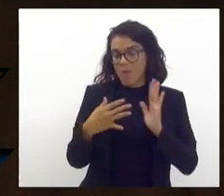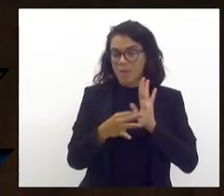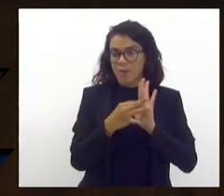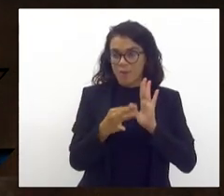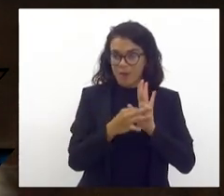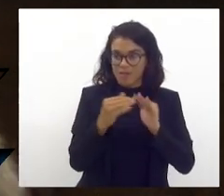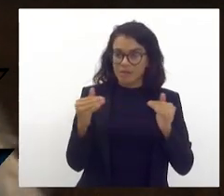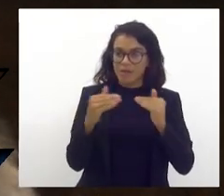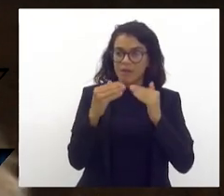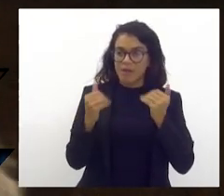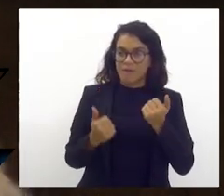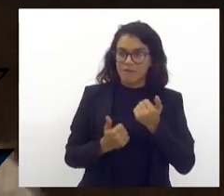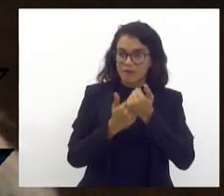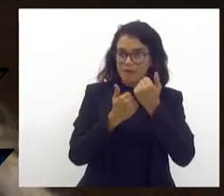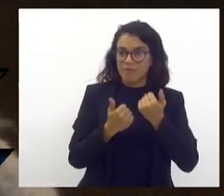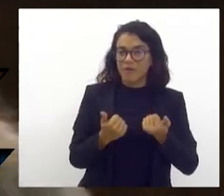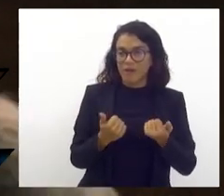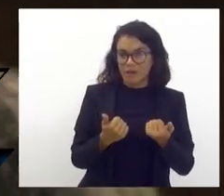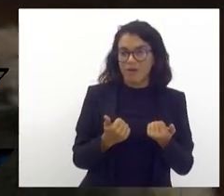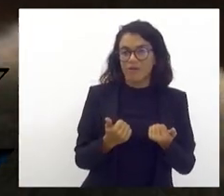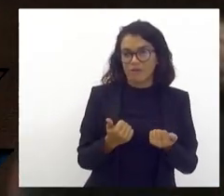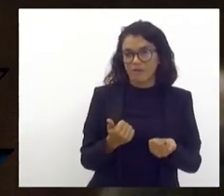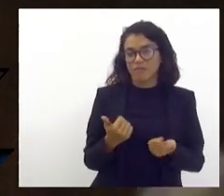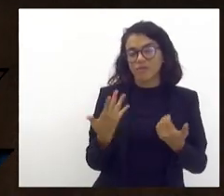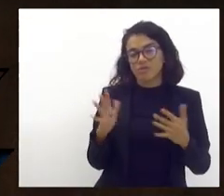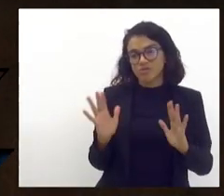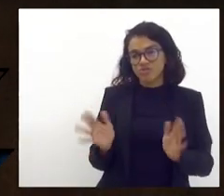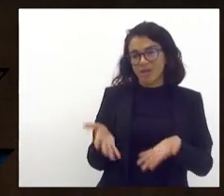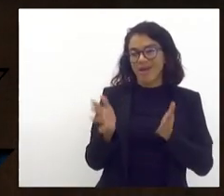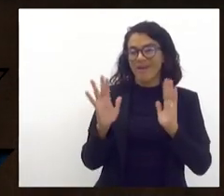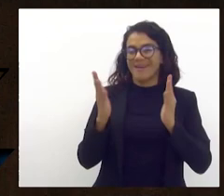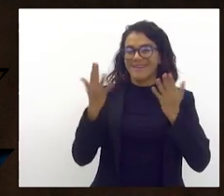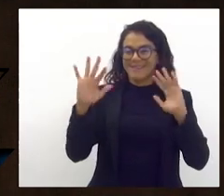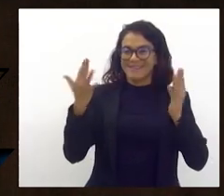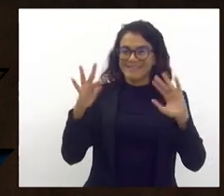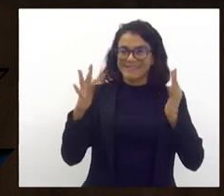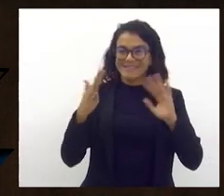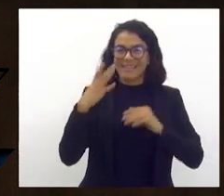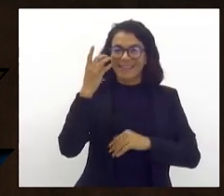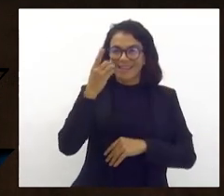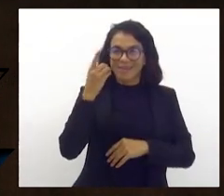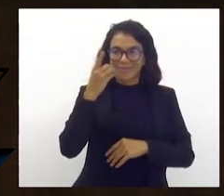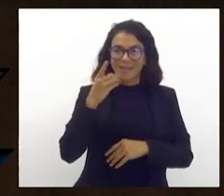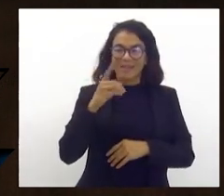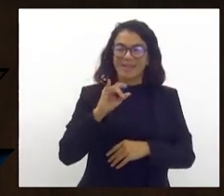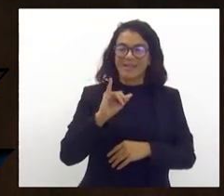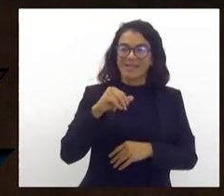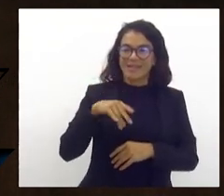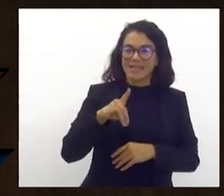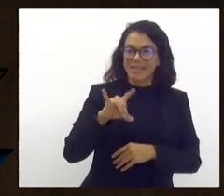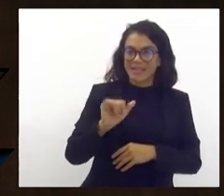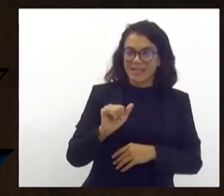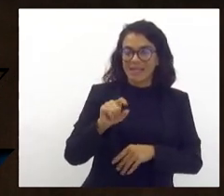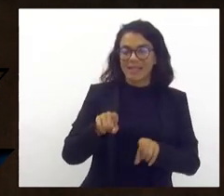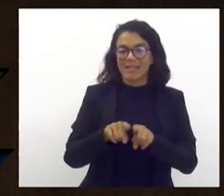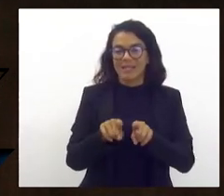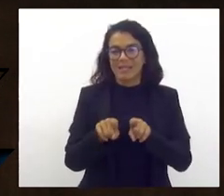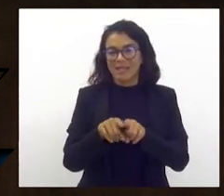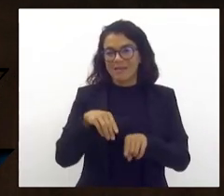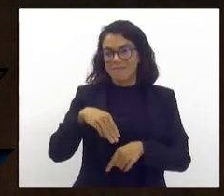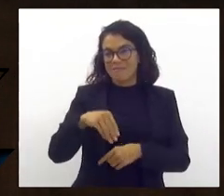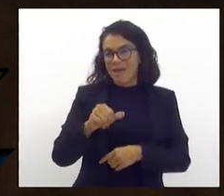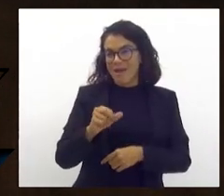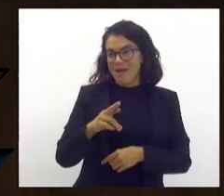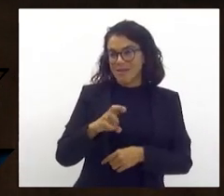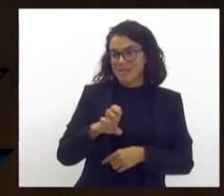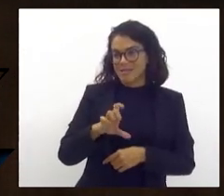parecer é favorável, já parabenizando as deputadas Índia Armelau e Marcelo Dino, e dizendo o quanto